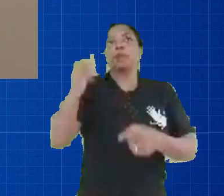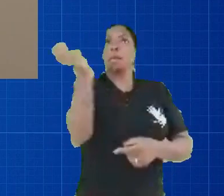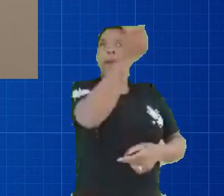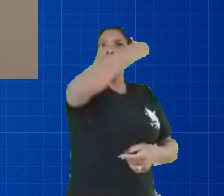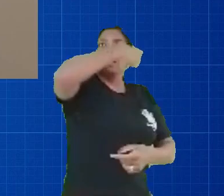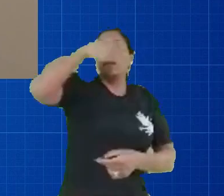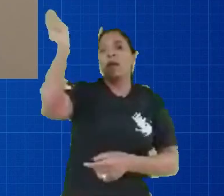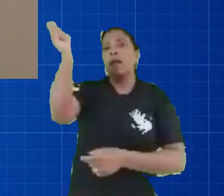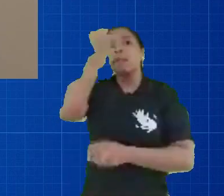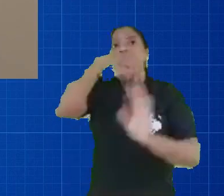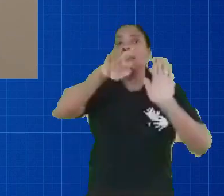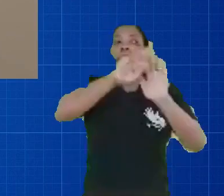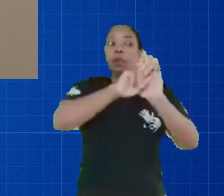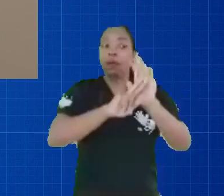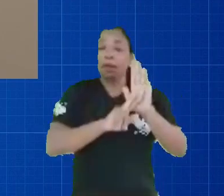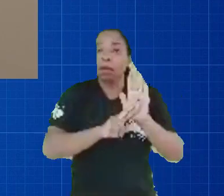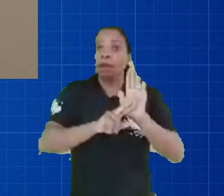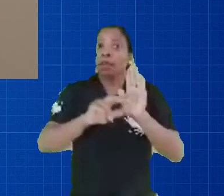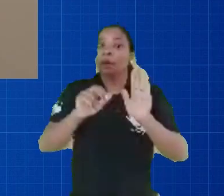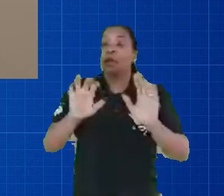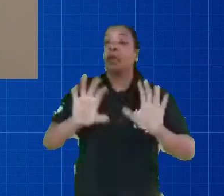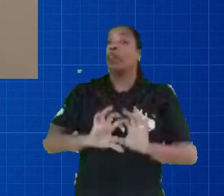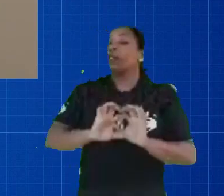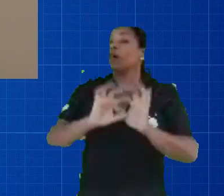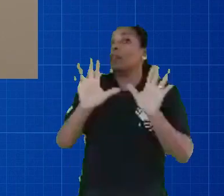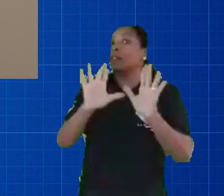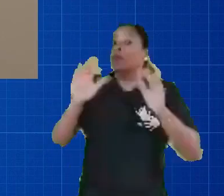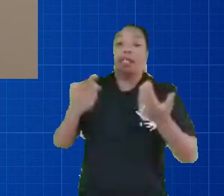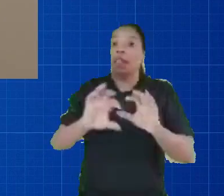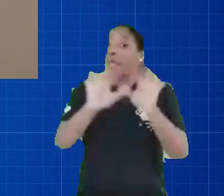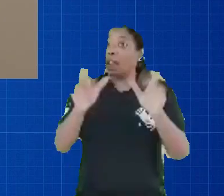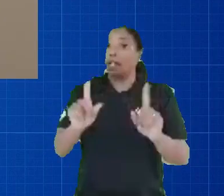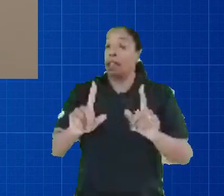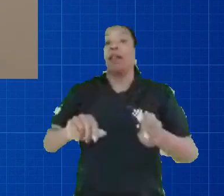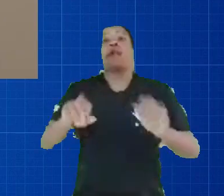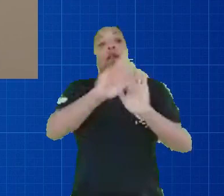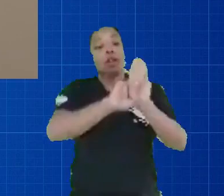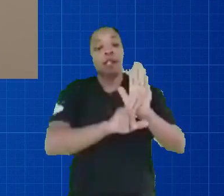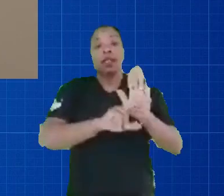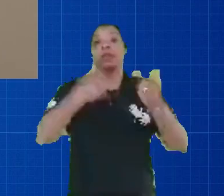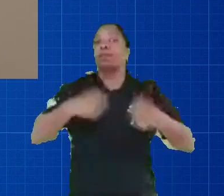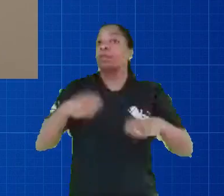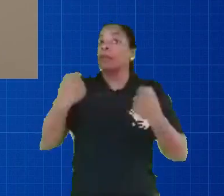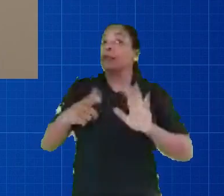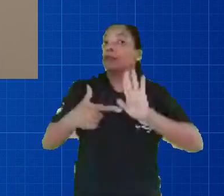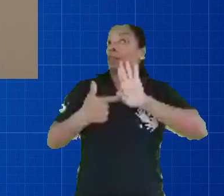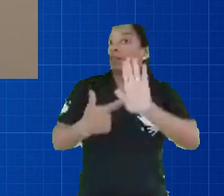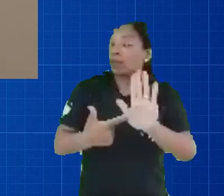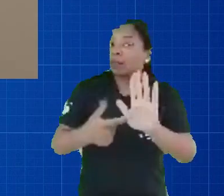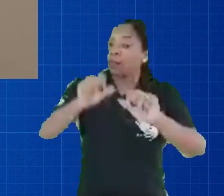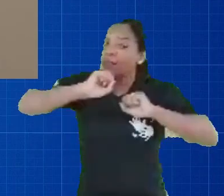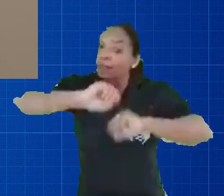depois é opção dele. Então, nós temos vários alunos de badminton que fazem